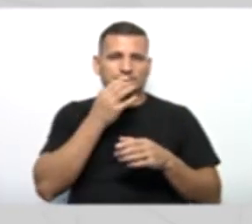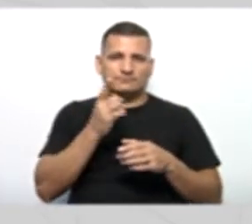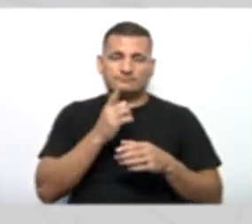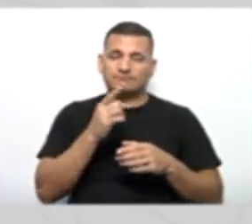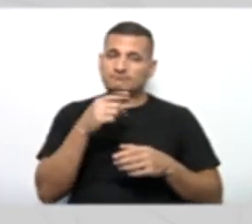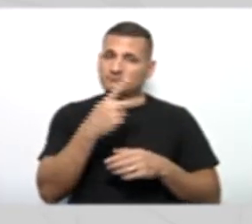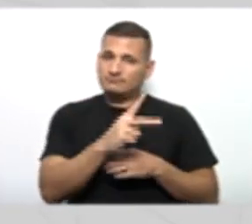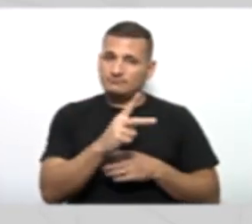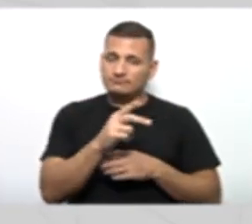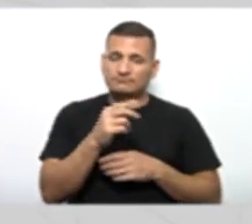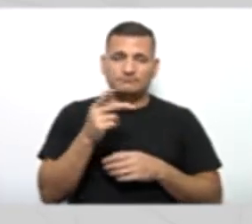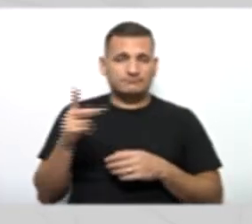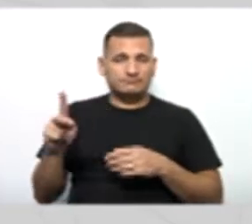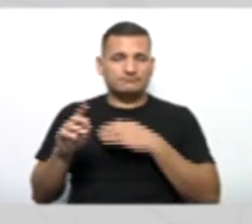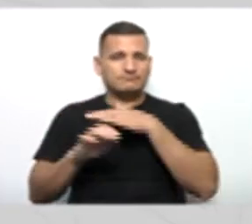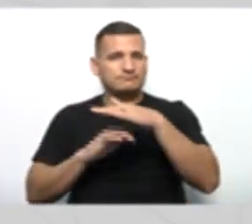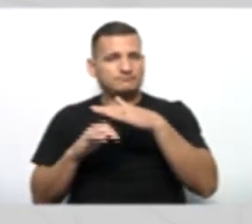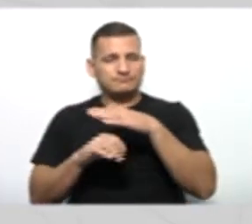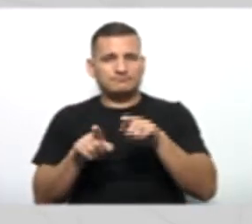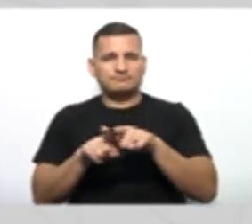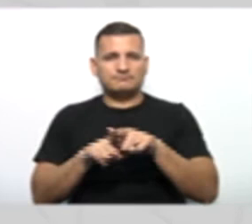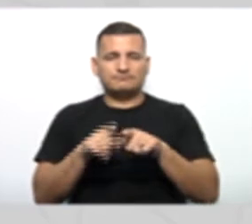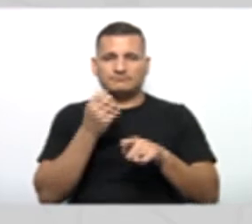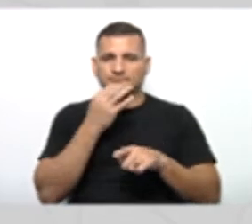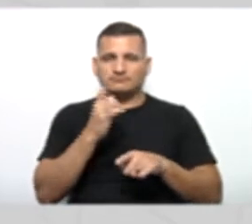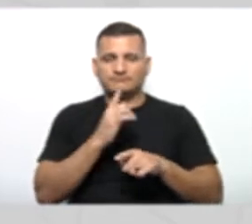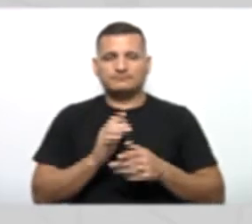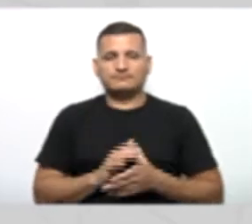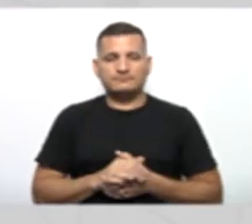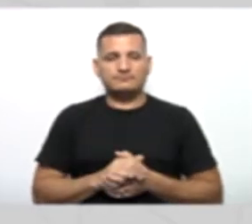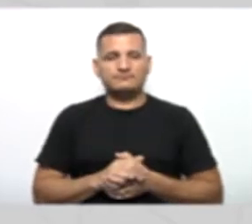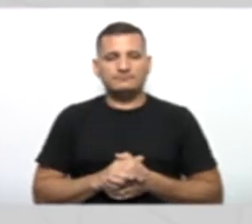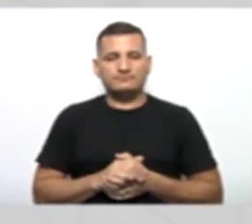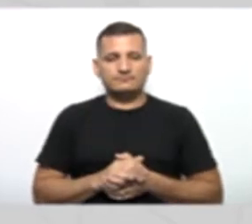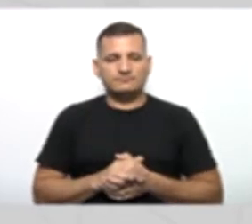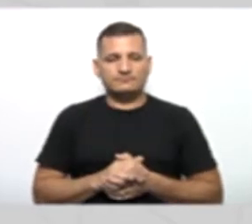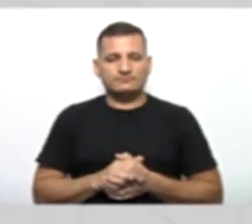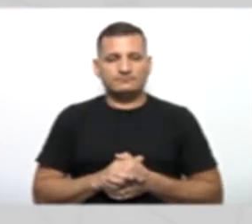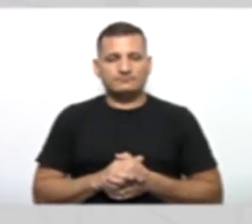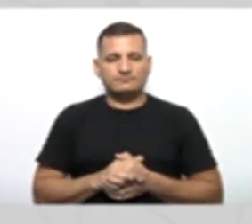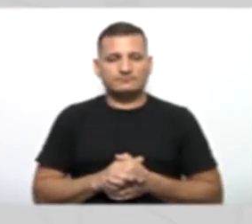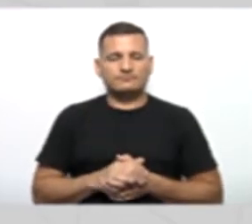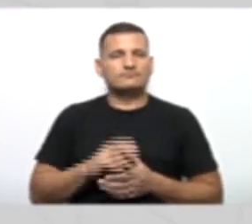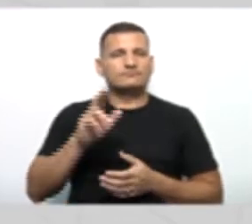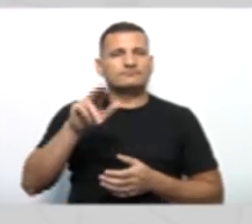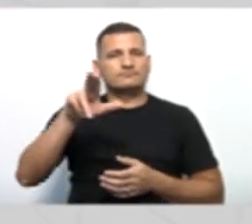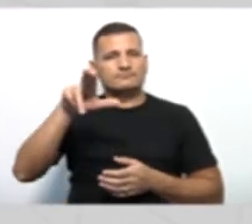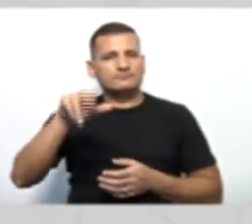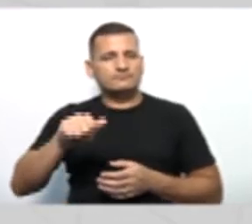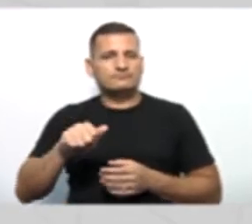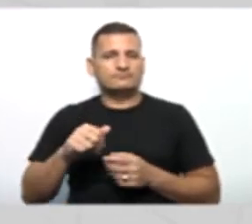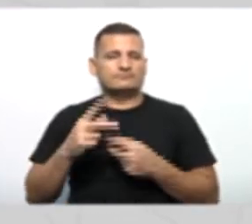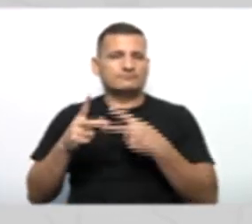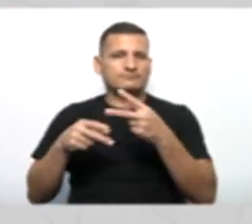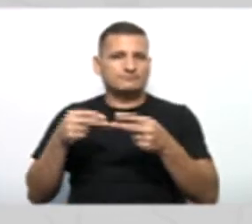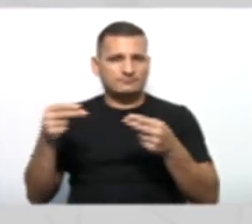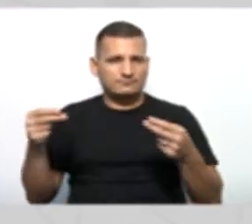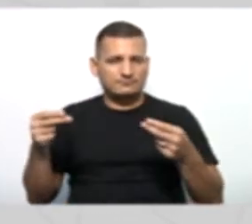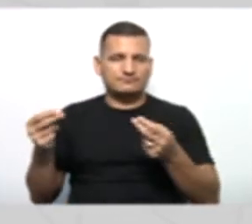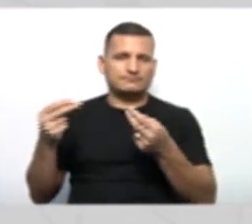bom é e nem para inscrição é nunca nunca jamais receber presentes